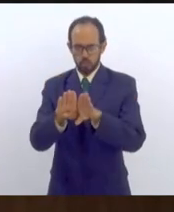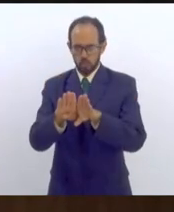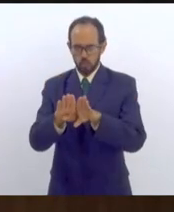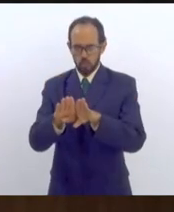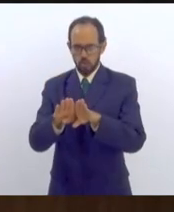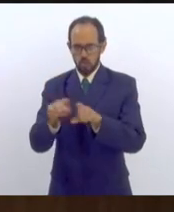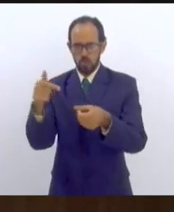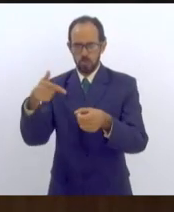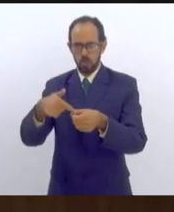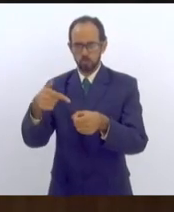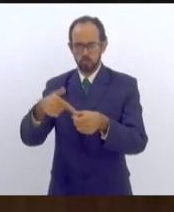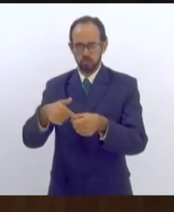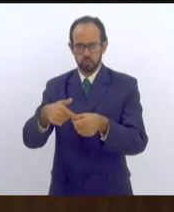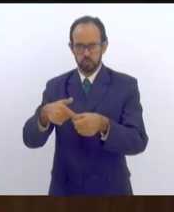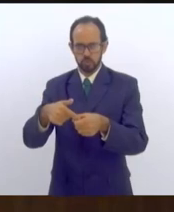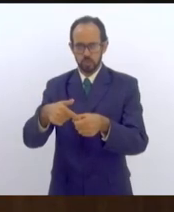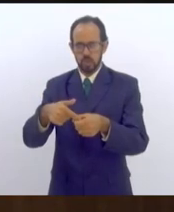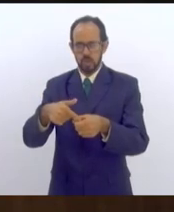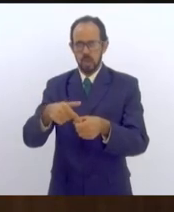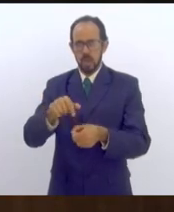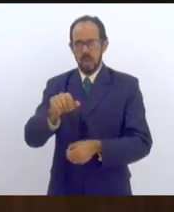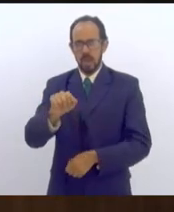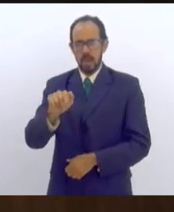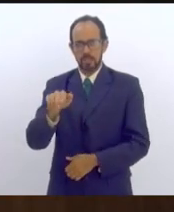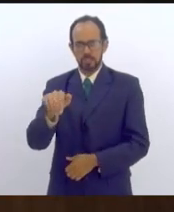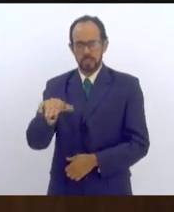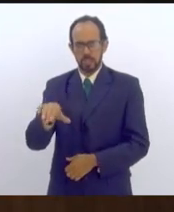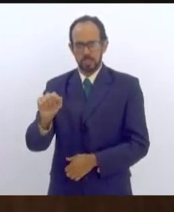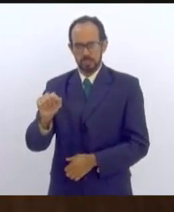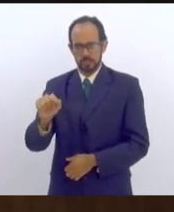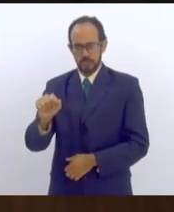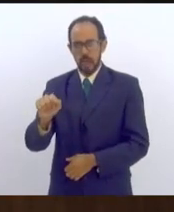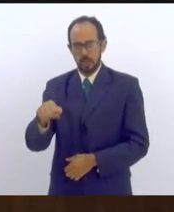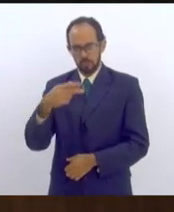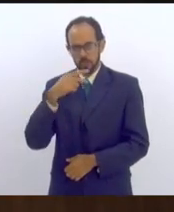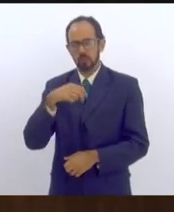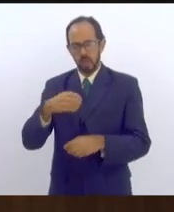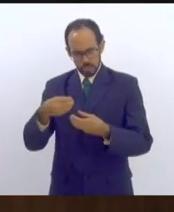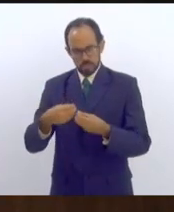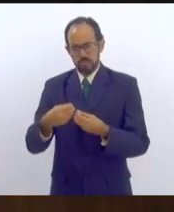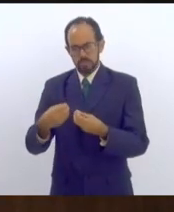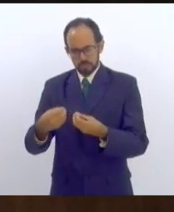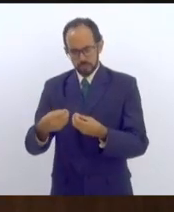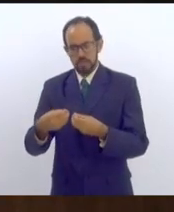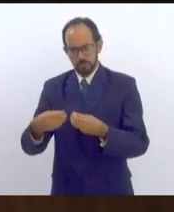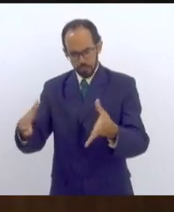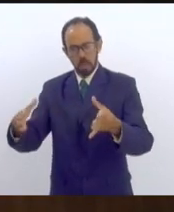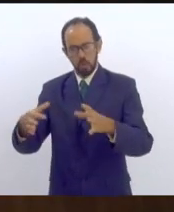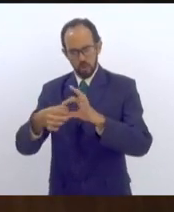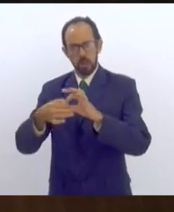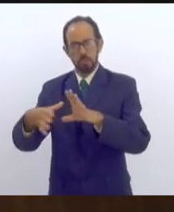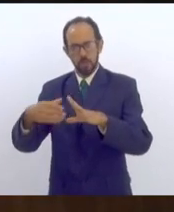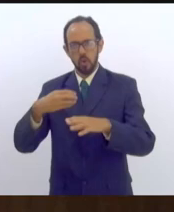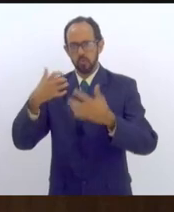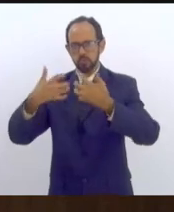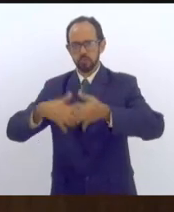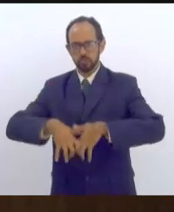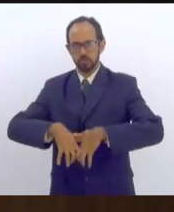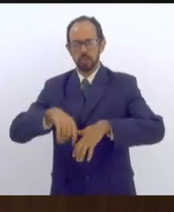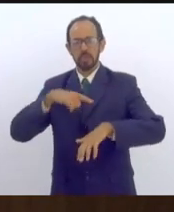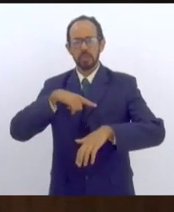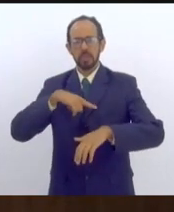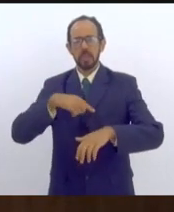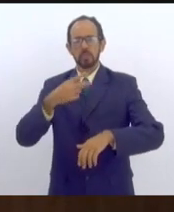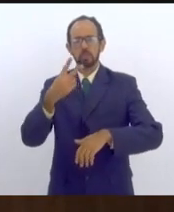a agência reguladora foi lá, deu um parecer favorável pela abertura do posto, ele tem 2 liminares